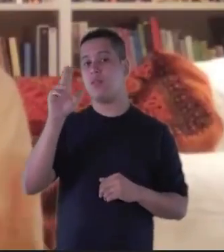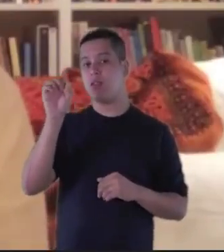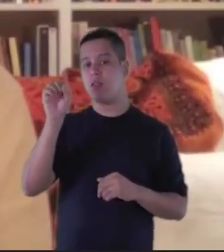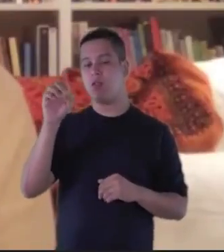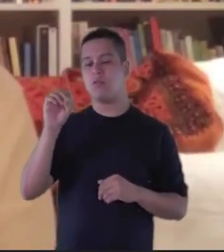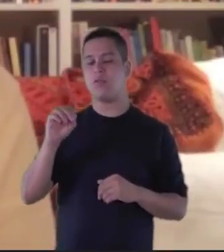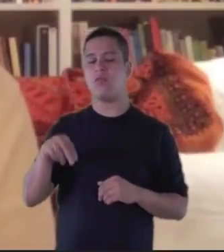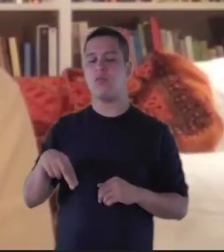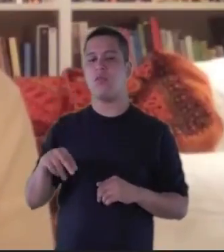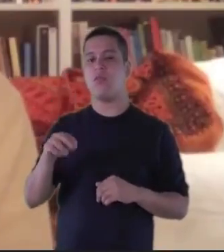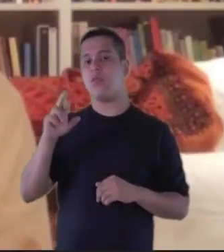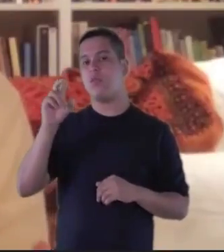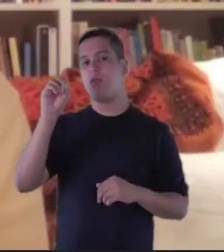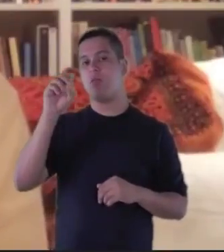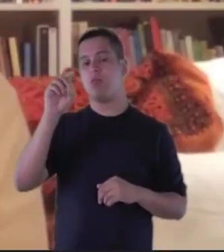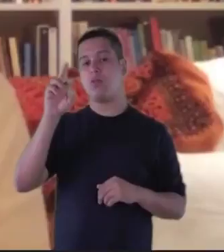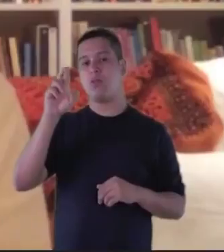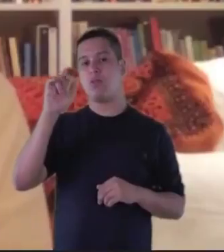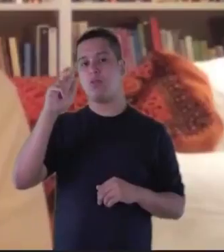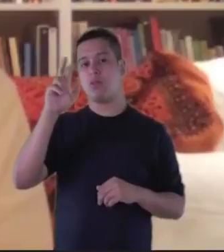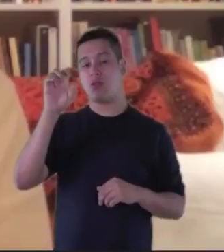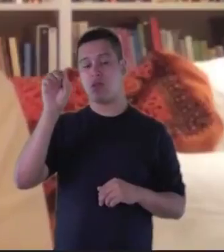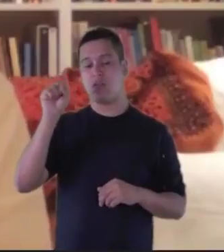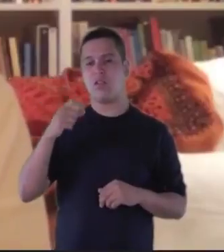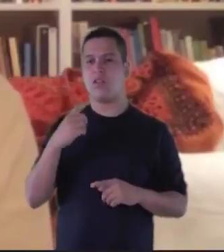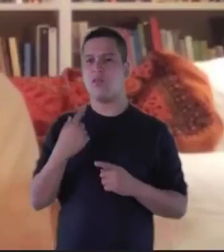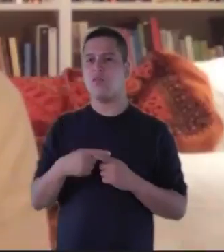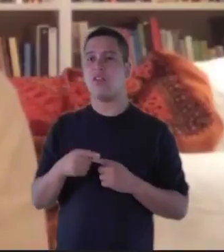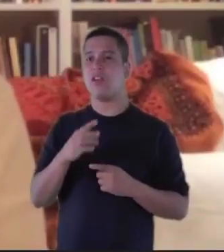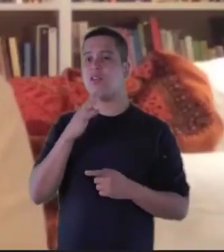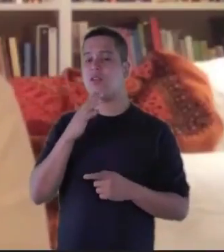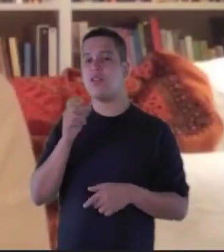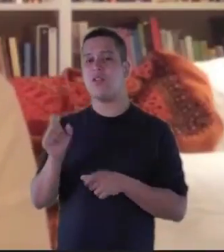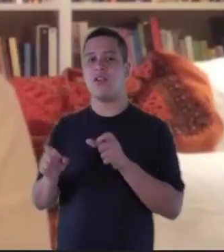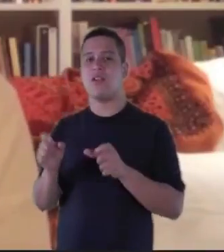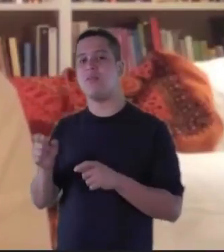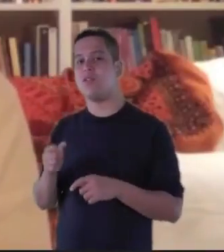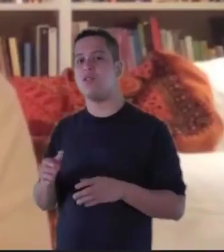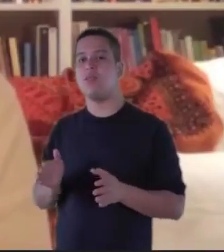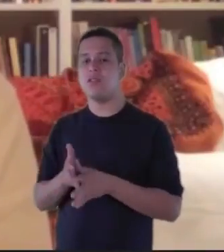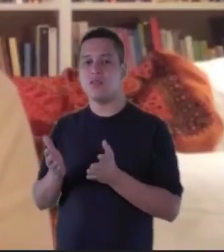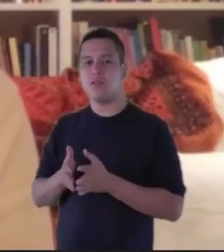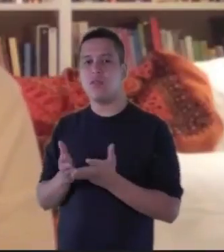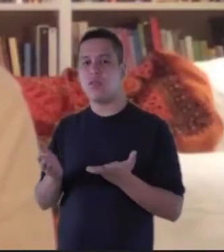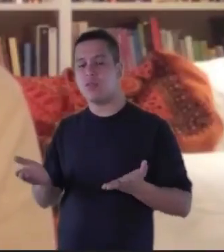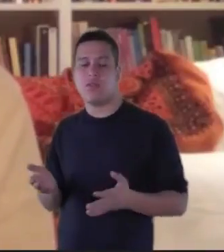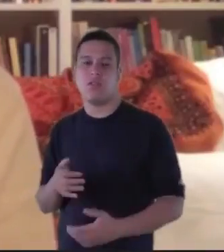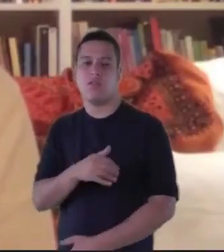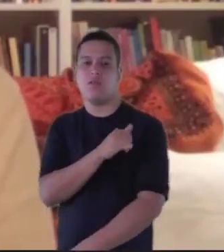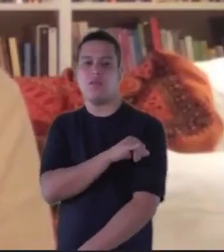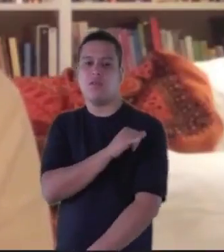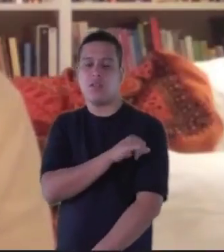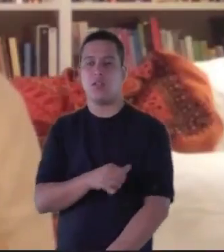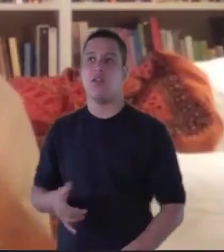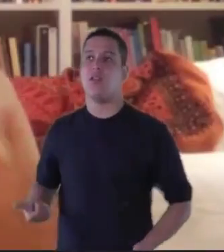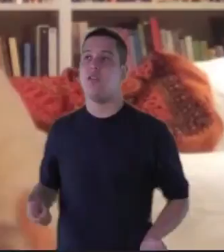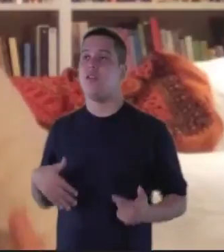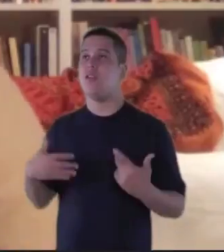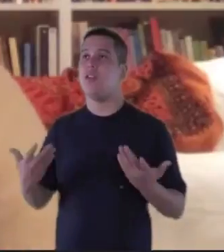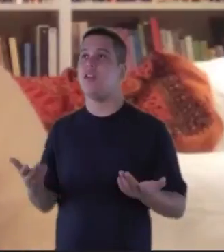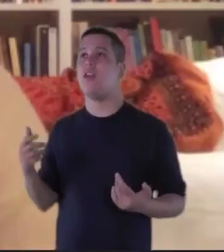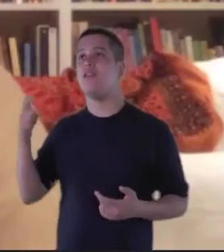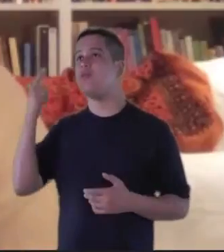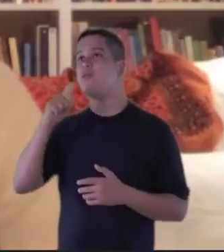de conhecer essa classe média carioca e brasileira e, e